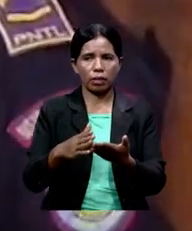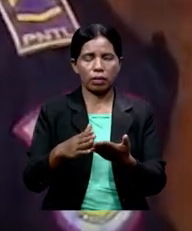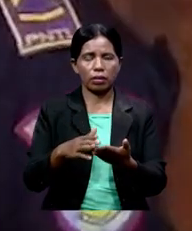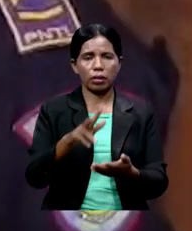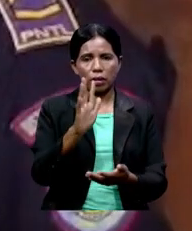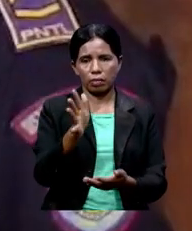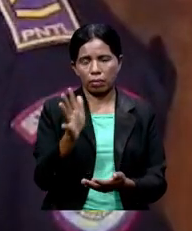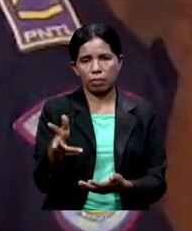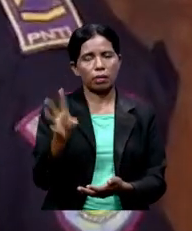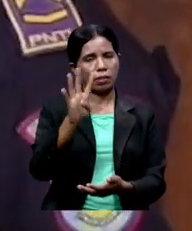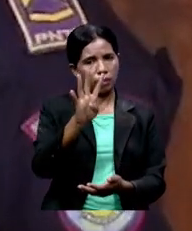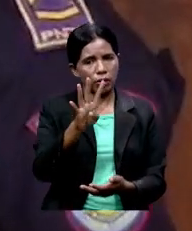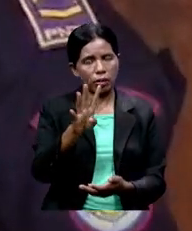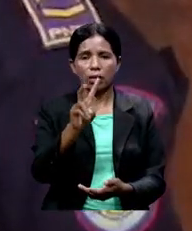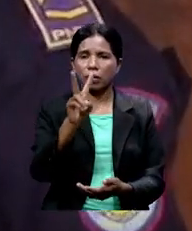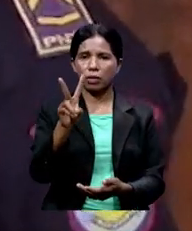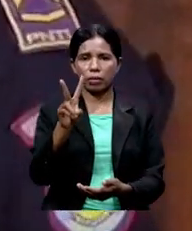nama